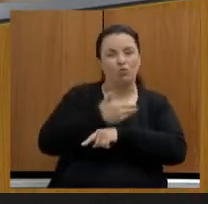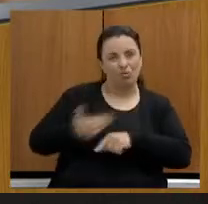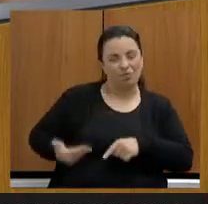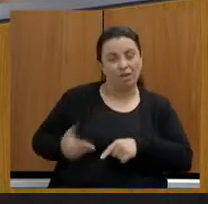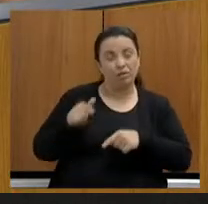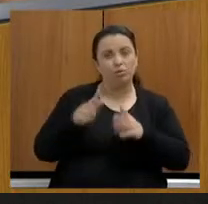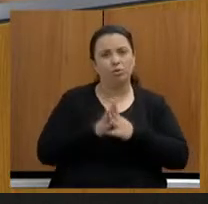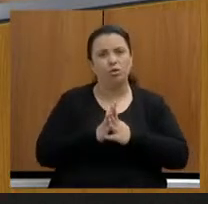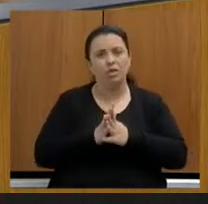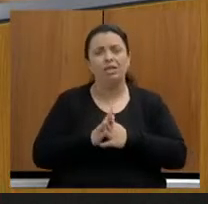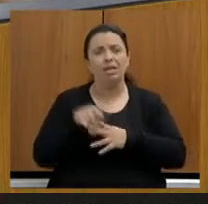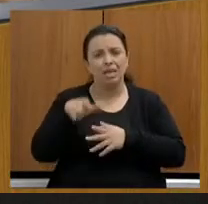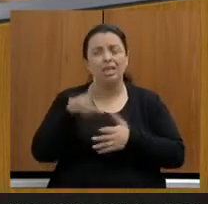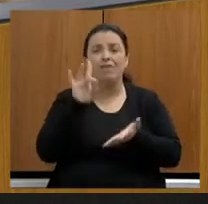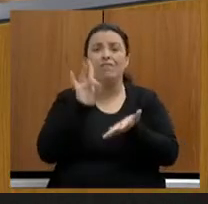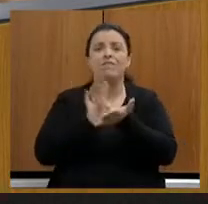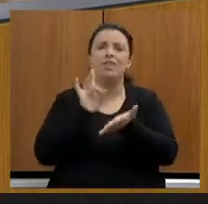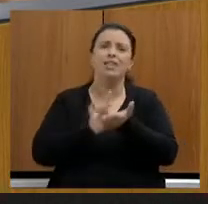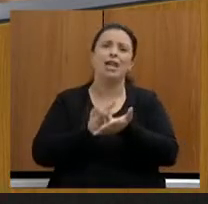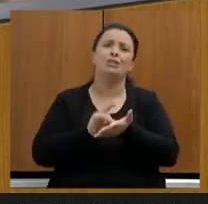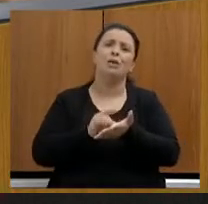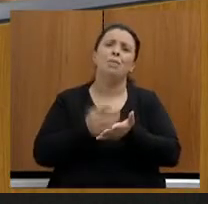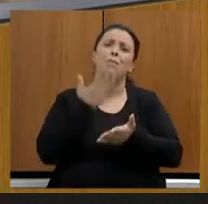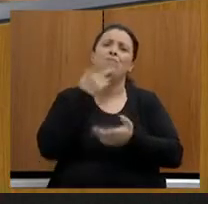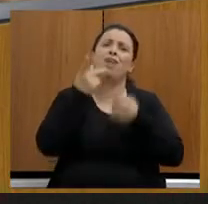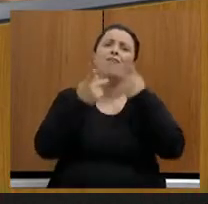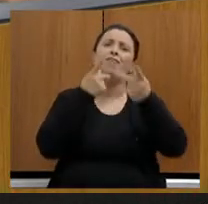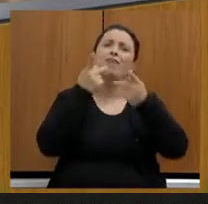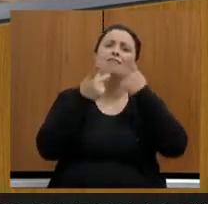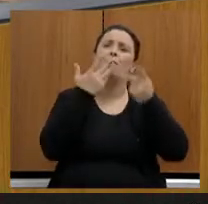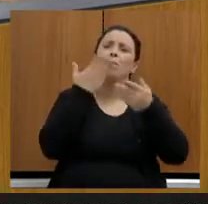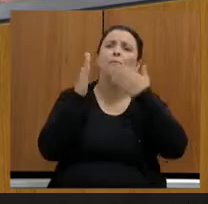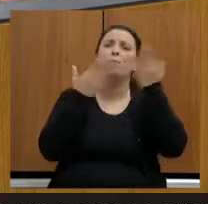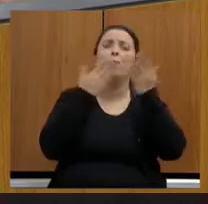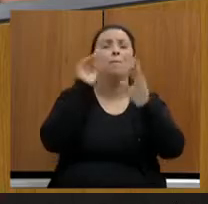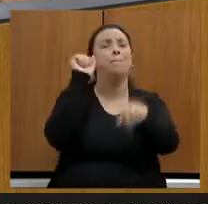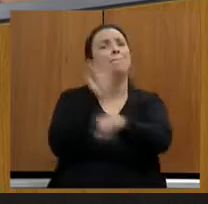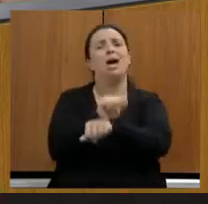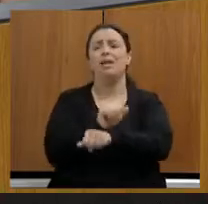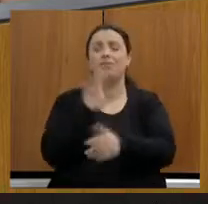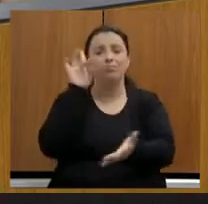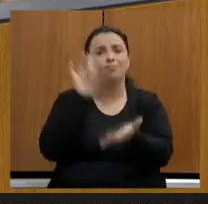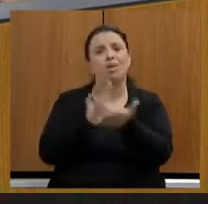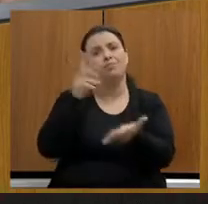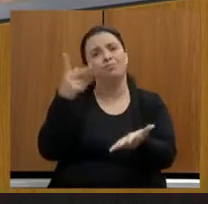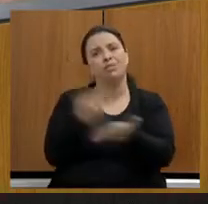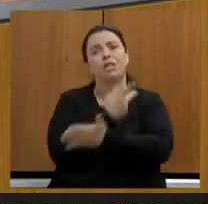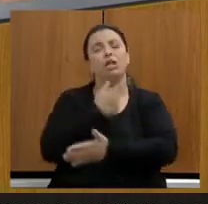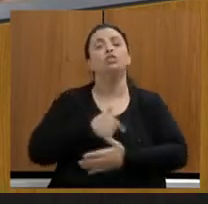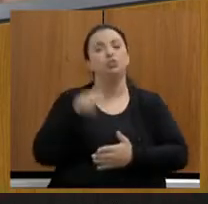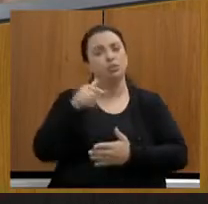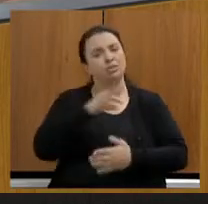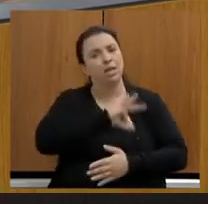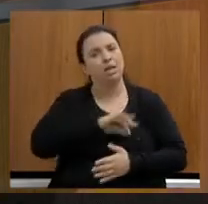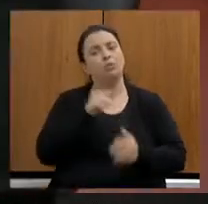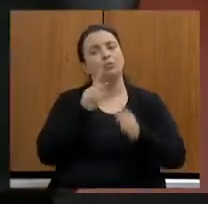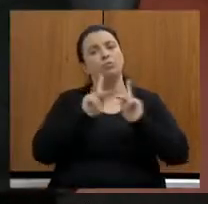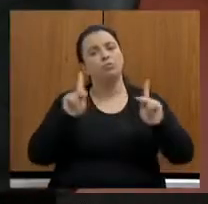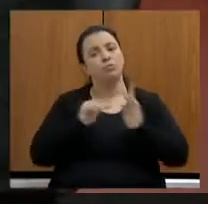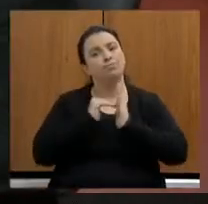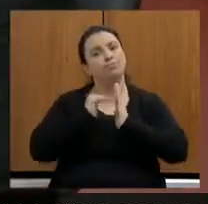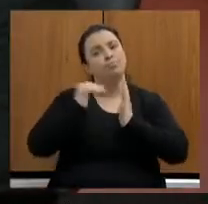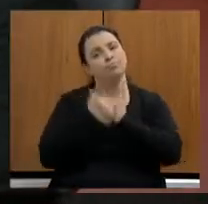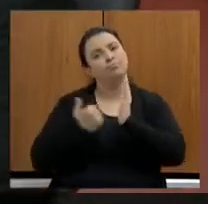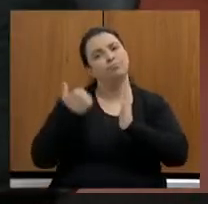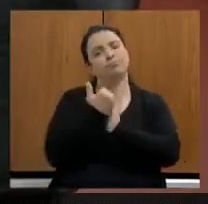também Realmente de verdade para de discurso e vai para prática bom valorizar reajusta os salários professores que é Mais que merecido Muito obrigado